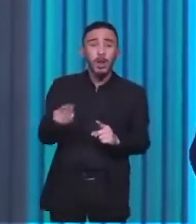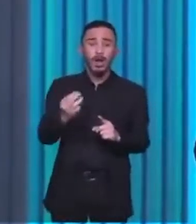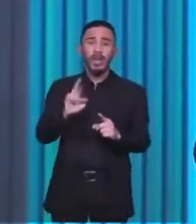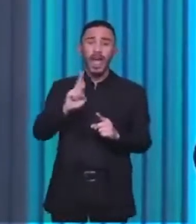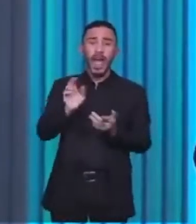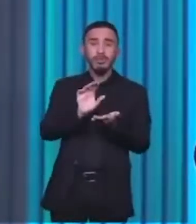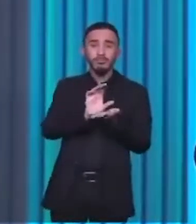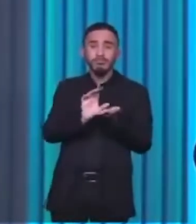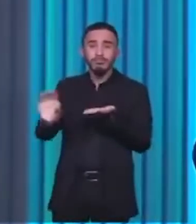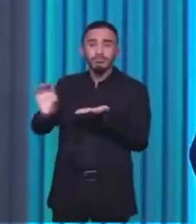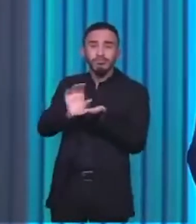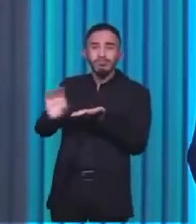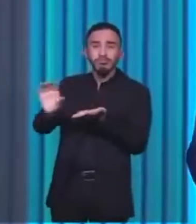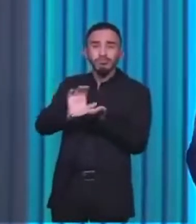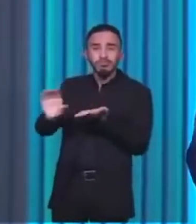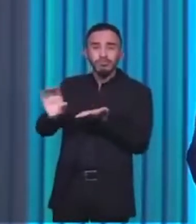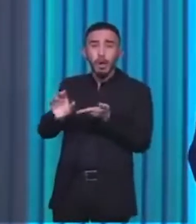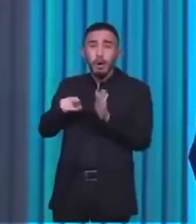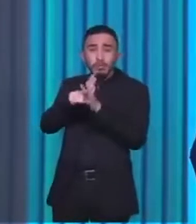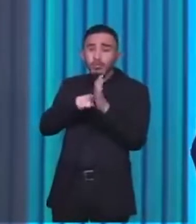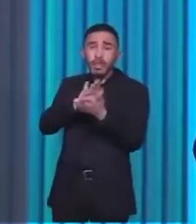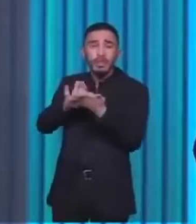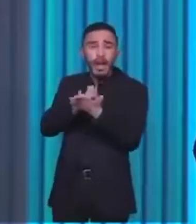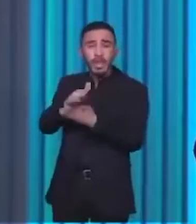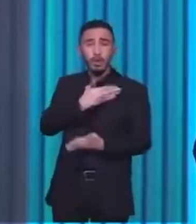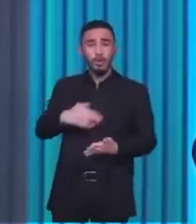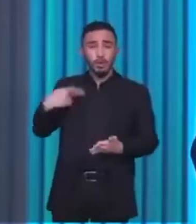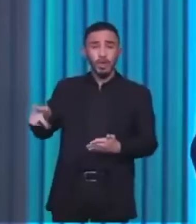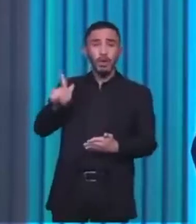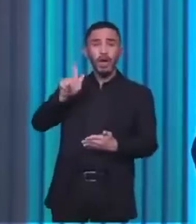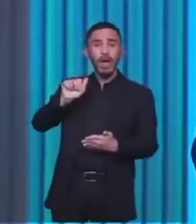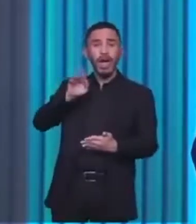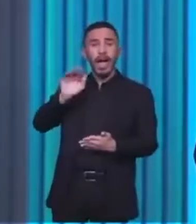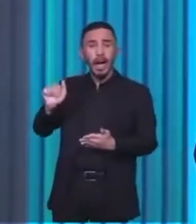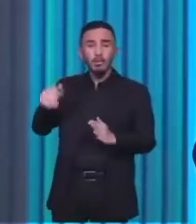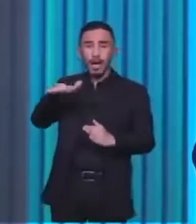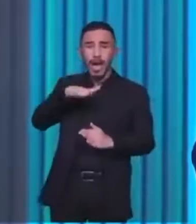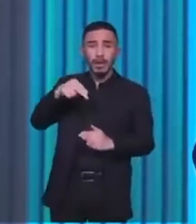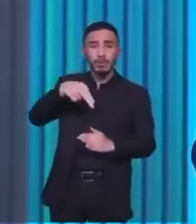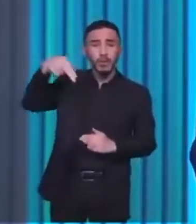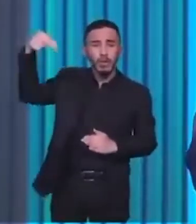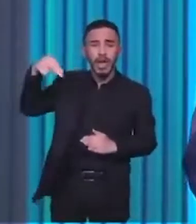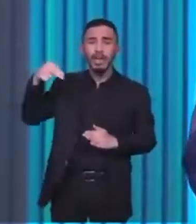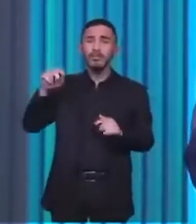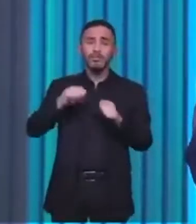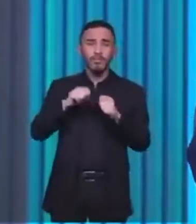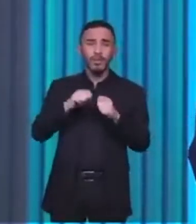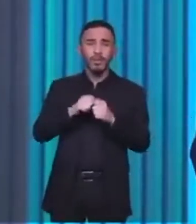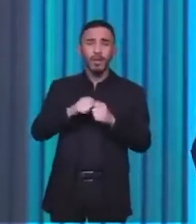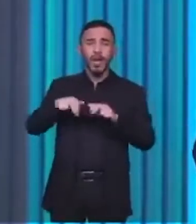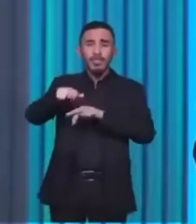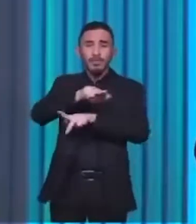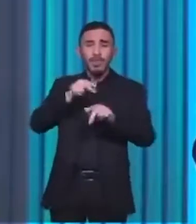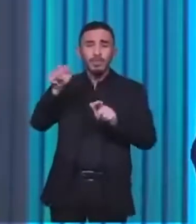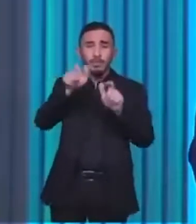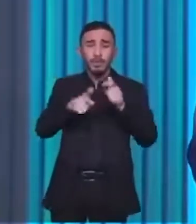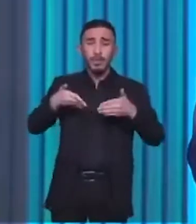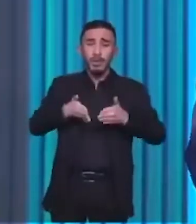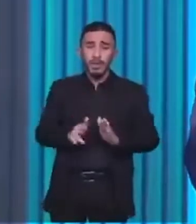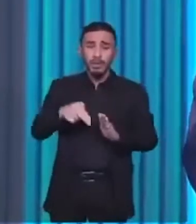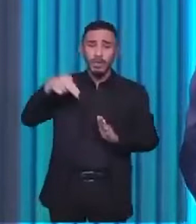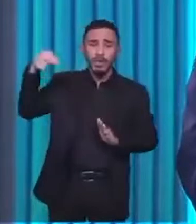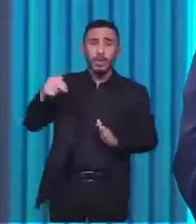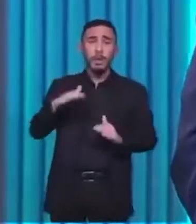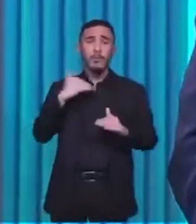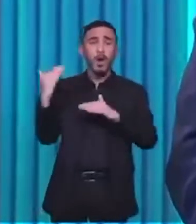nada foi apurado. O seu governo, através de Carlos Gabas, consórcio do Nordeste, fez muitos nordestinos morrerem